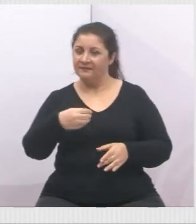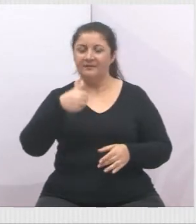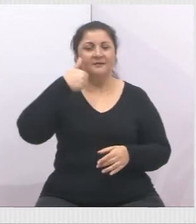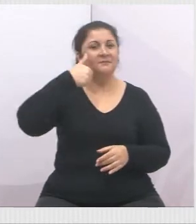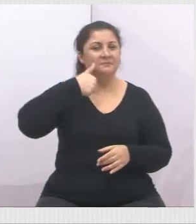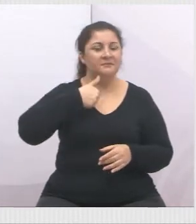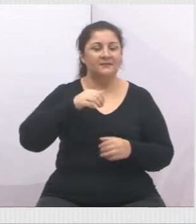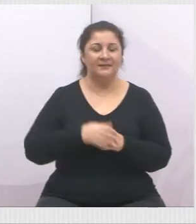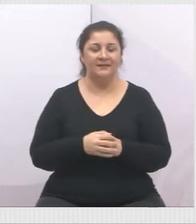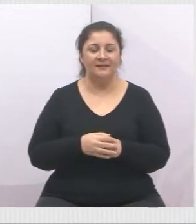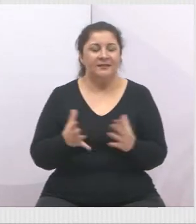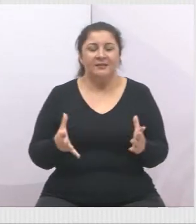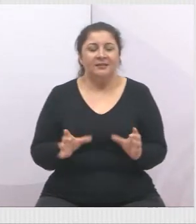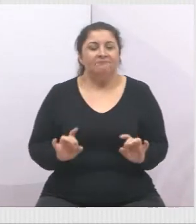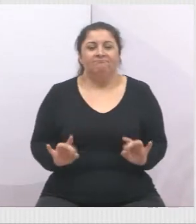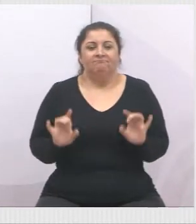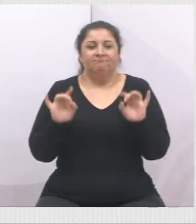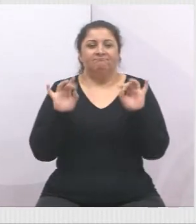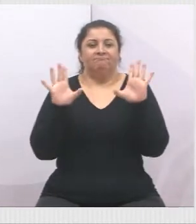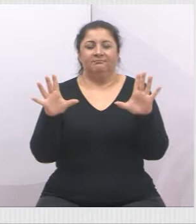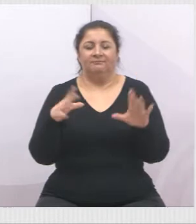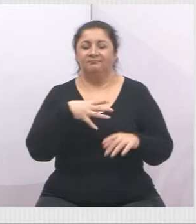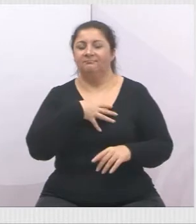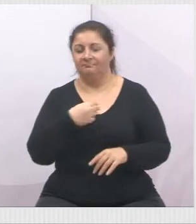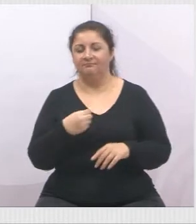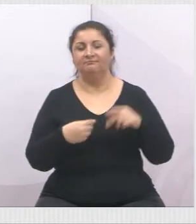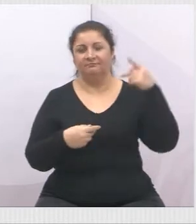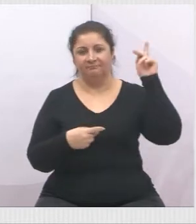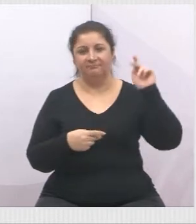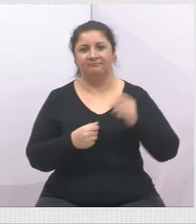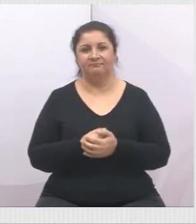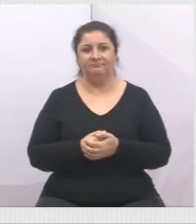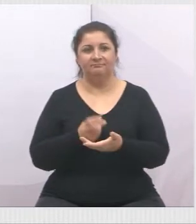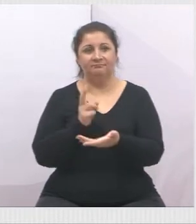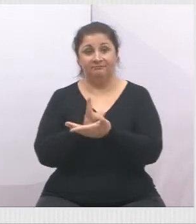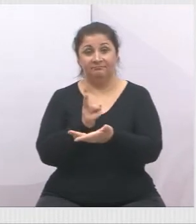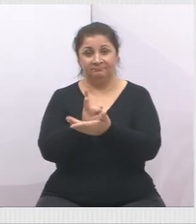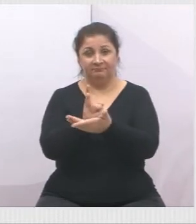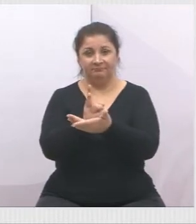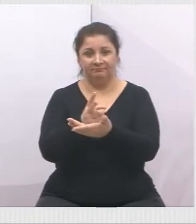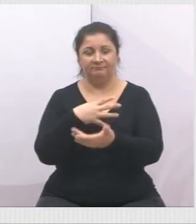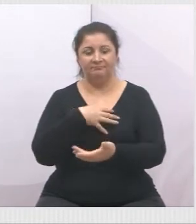foi fantástico ser filha dele aqui e continuar sendo filha dele